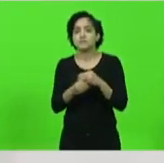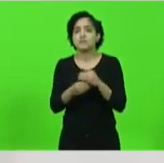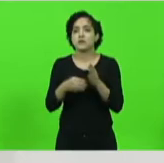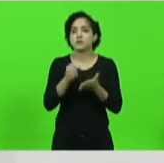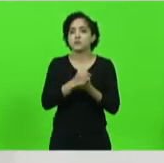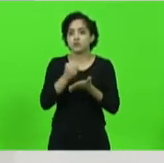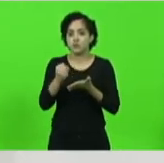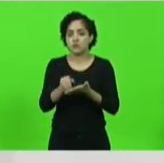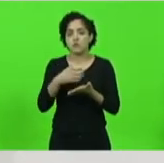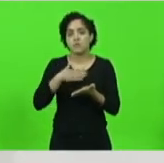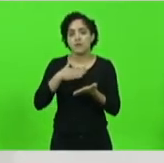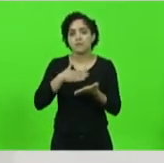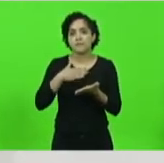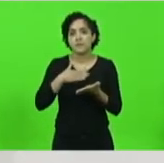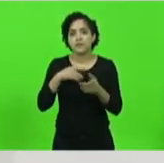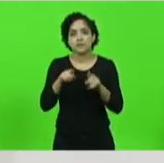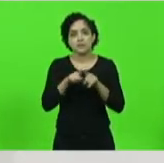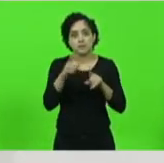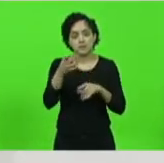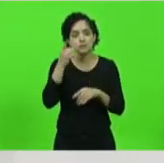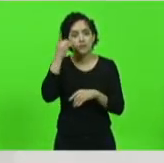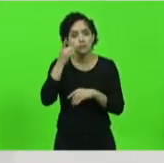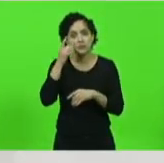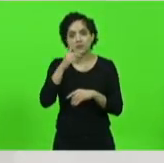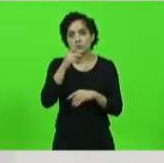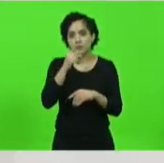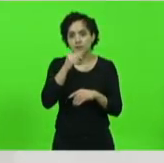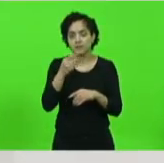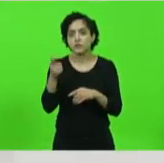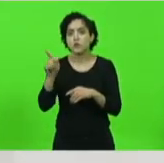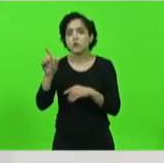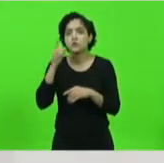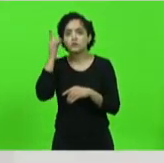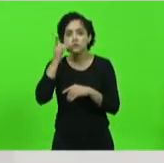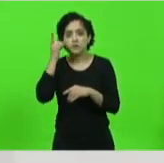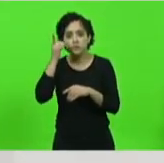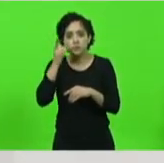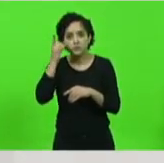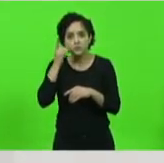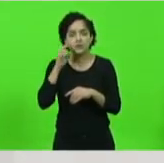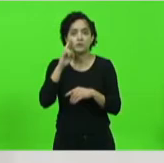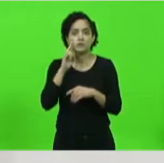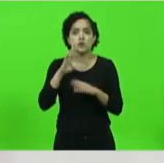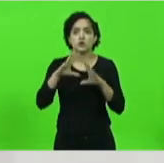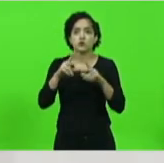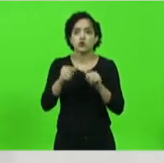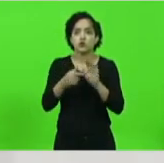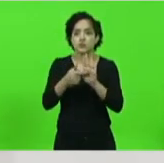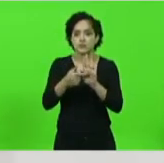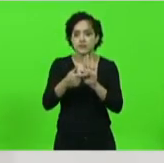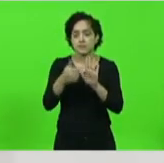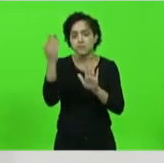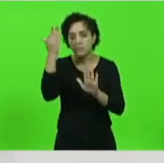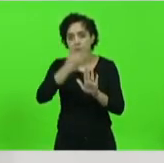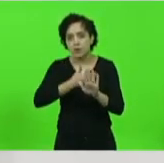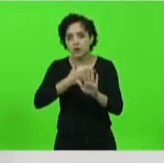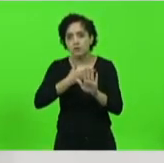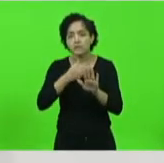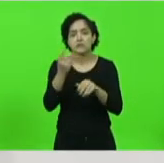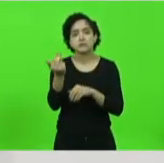uma minha, uma do deputado Kennedy, outra do deputado Ivan Nardes. Estão todas aqui, me provem que são